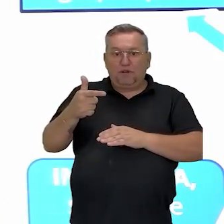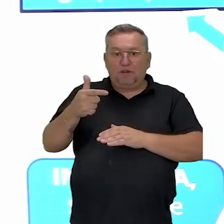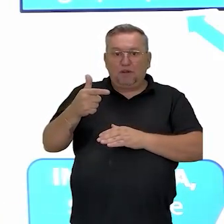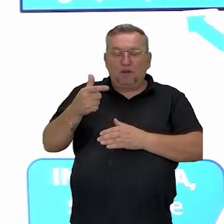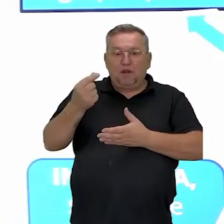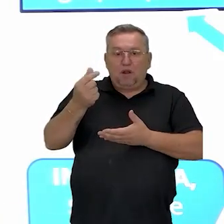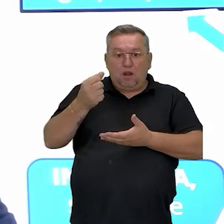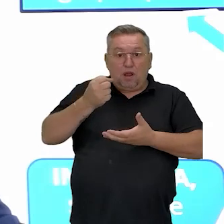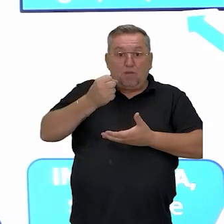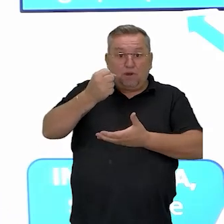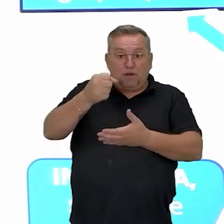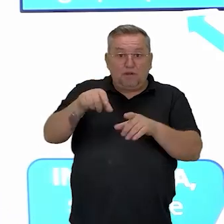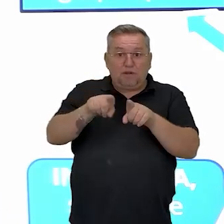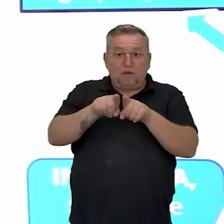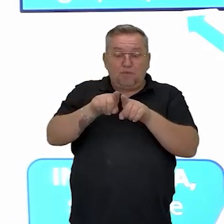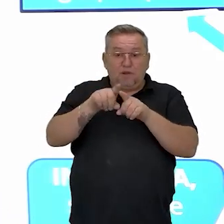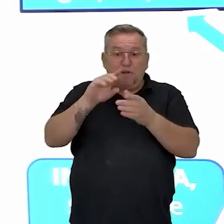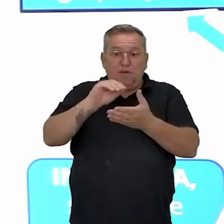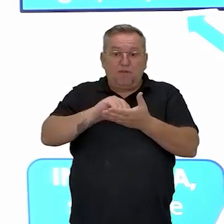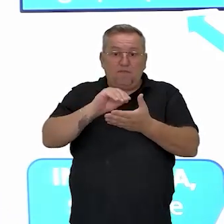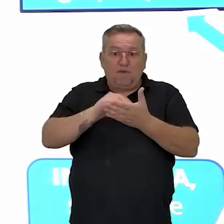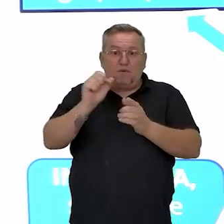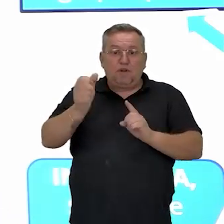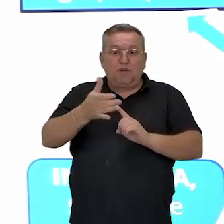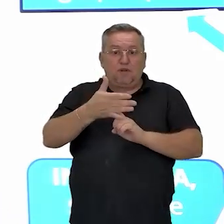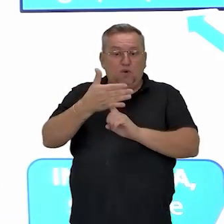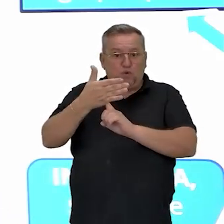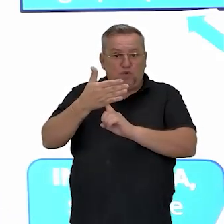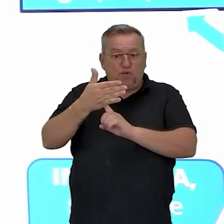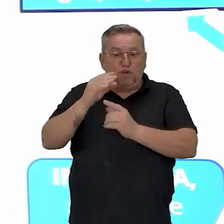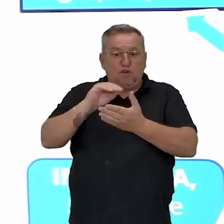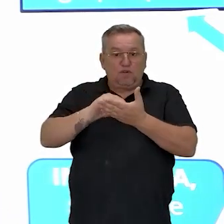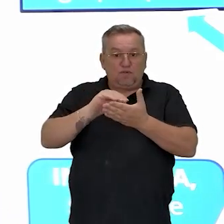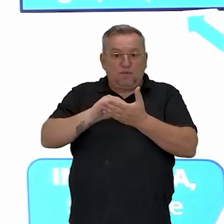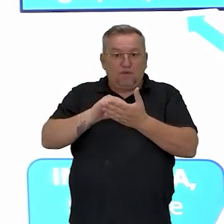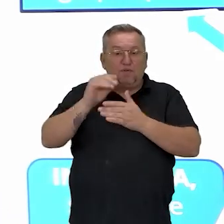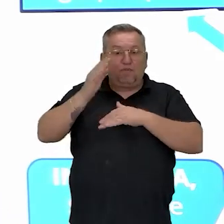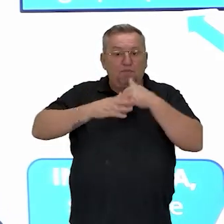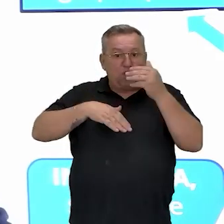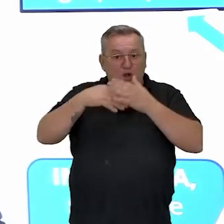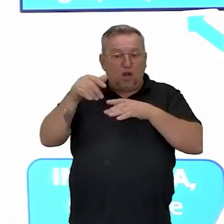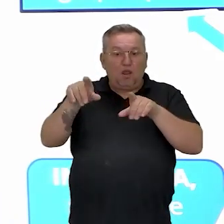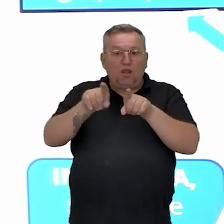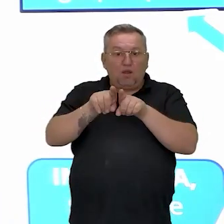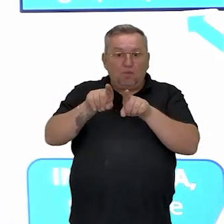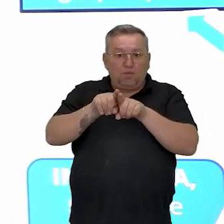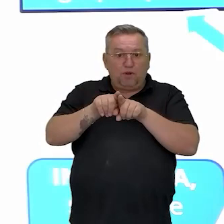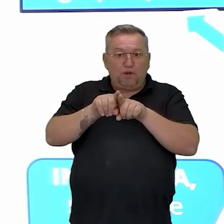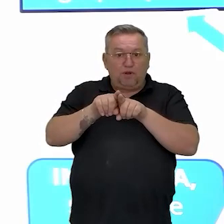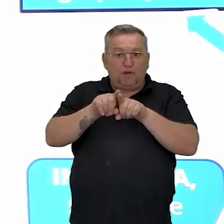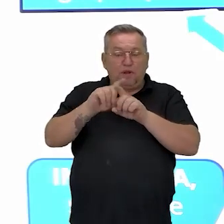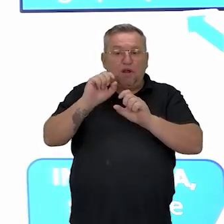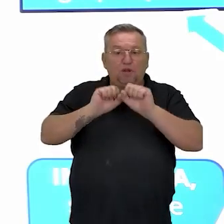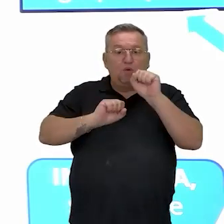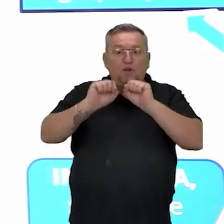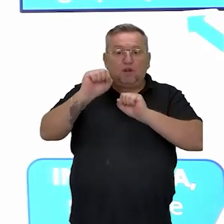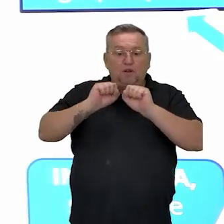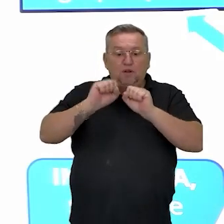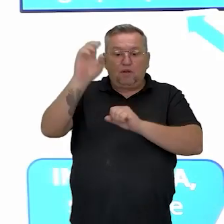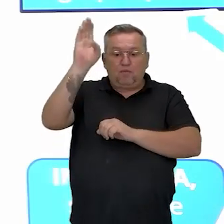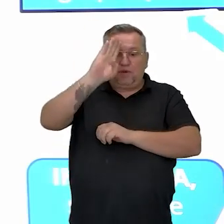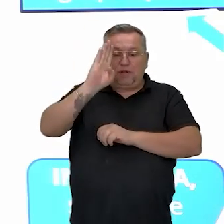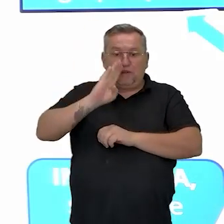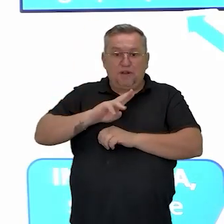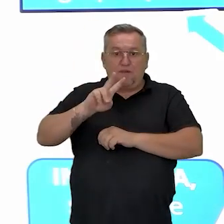capitalistas aptos para isso, se te falta tecnologia, se te falta mão de obra? A industrialização brasileira